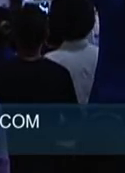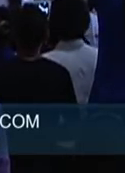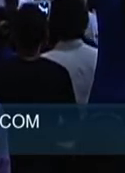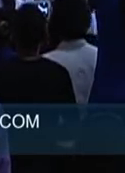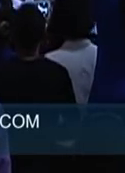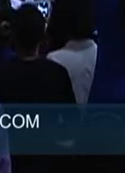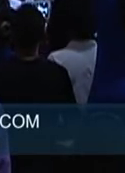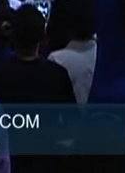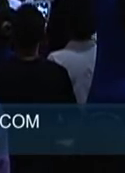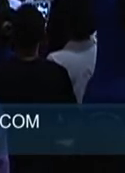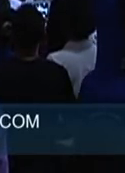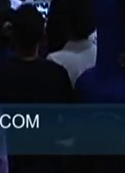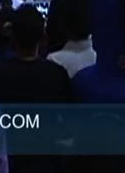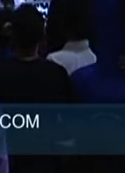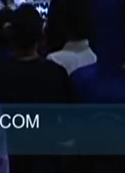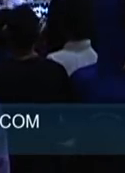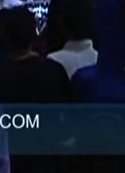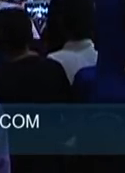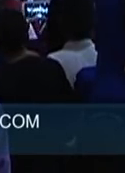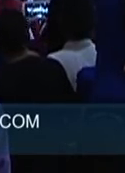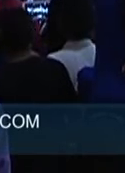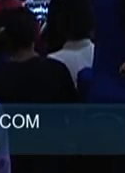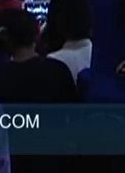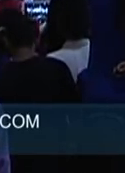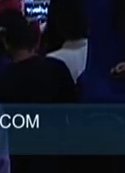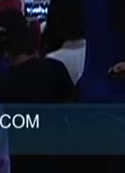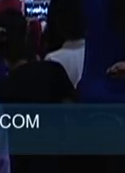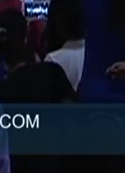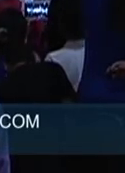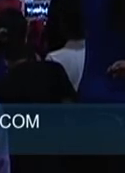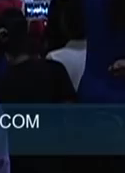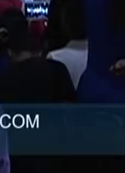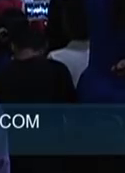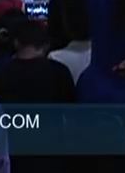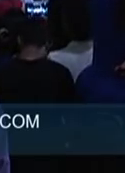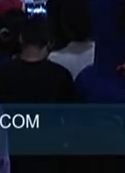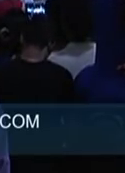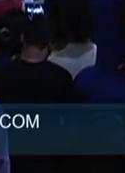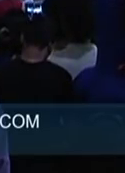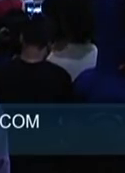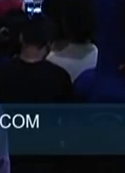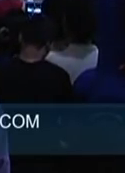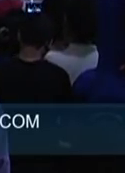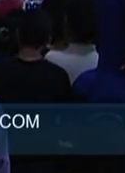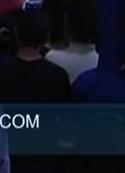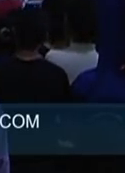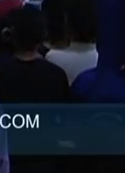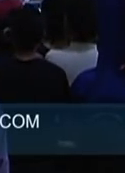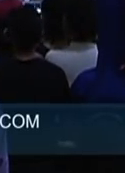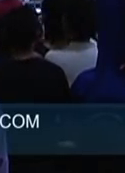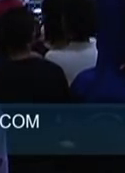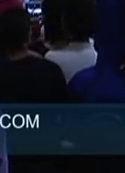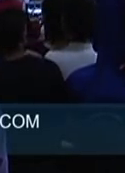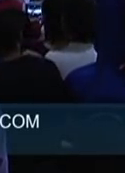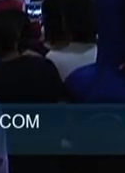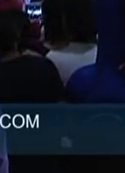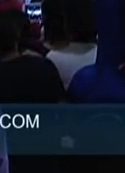A mística natalina, população em situação de rua e